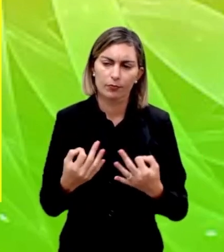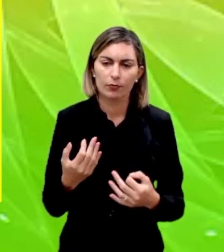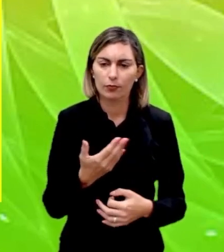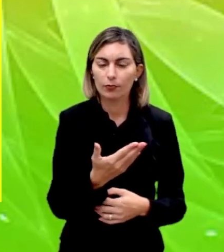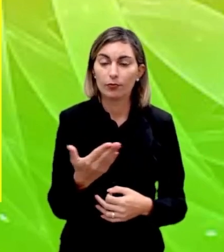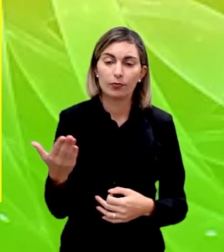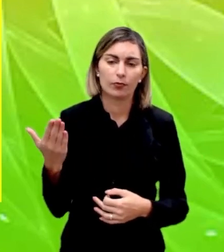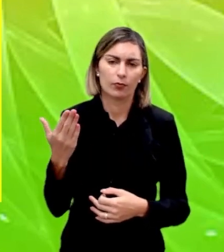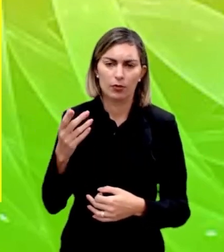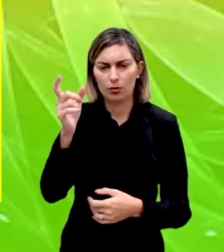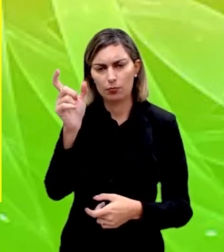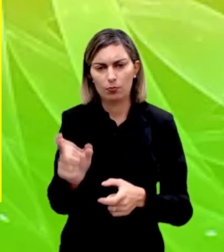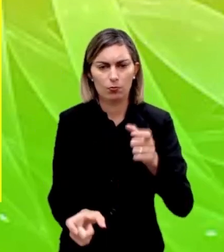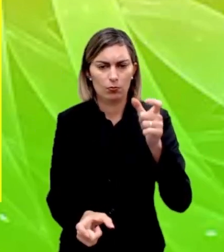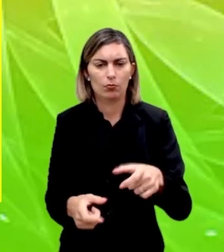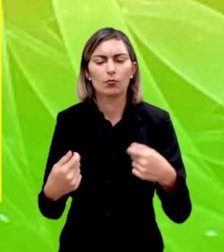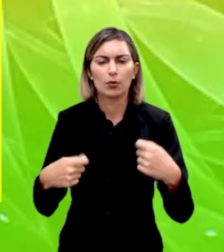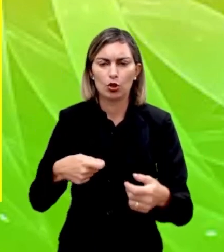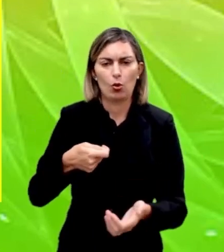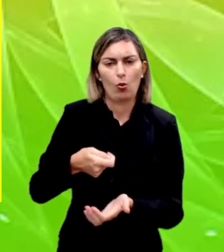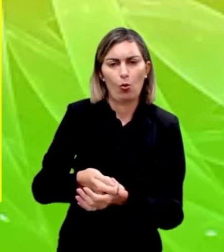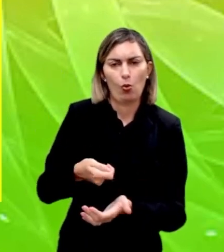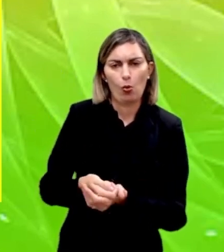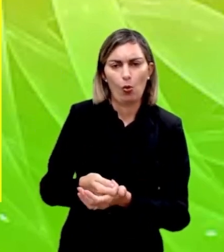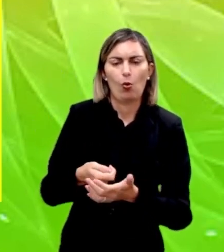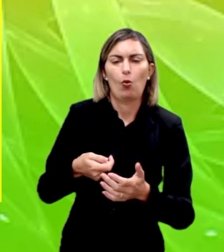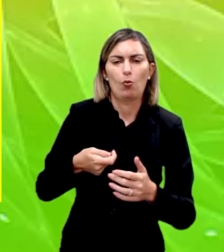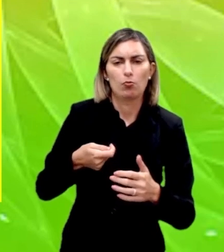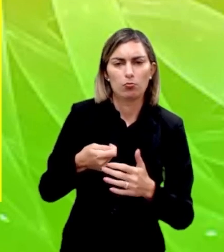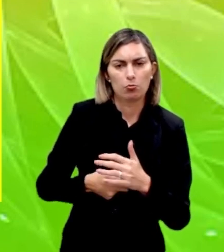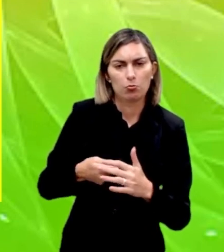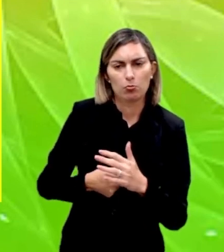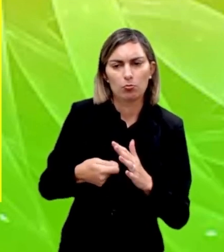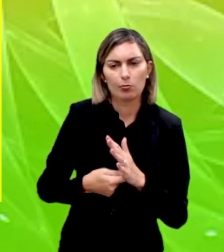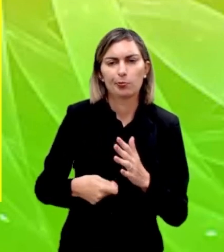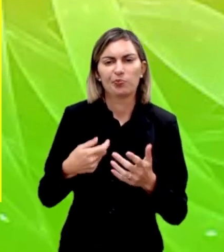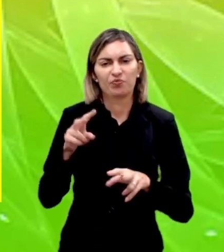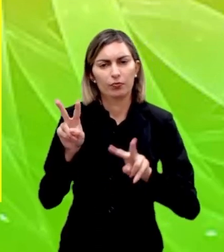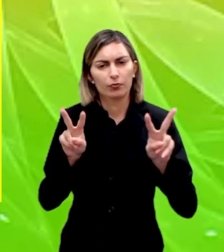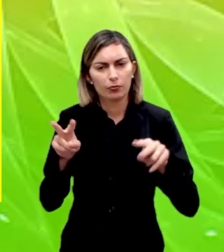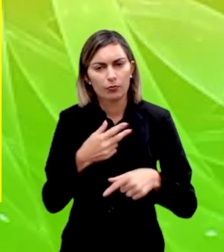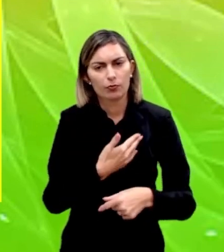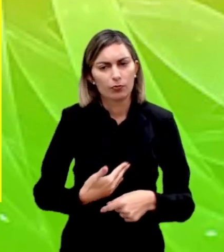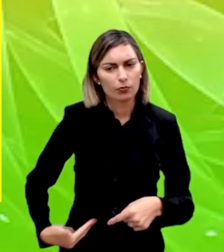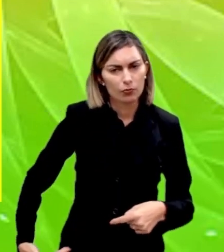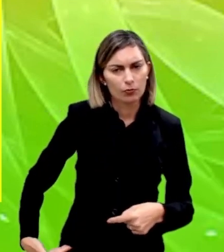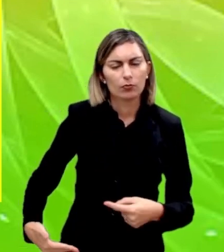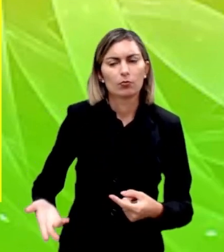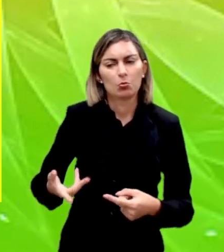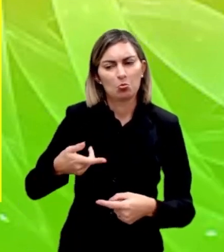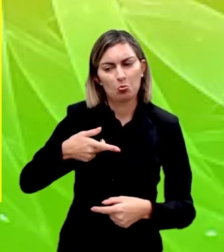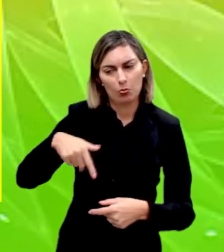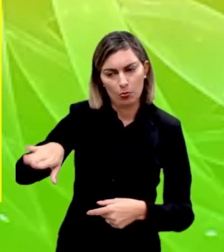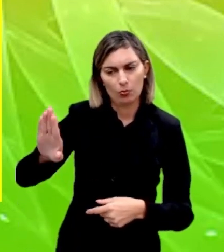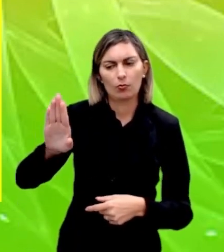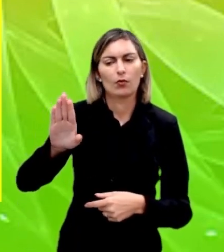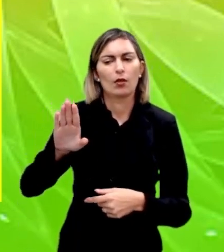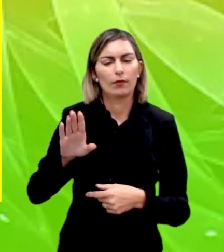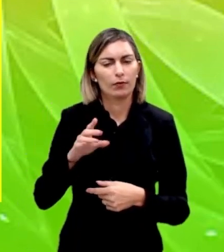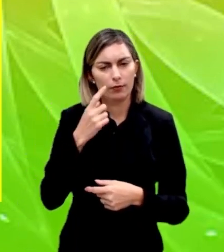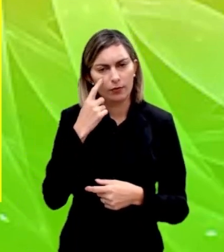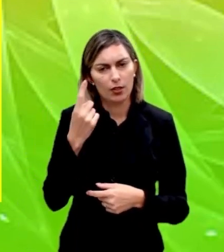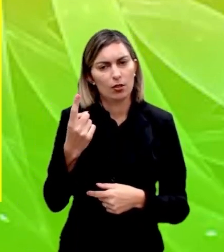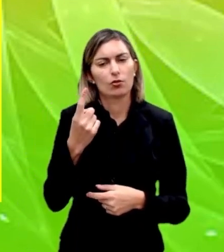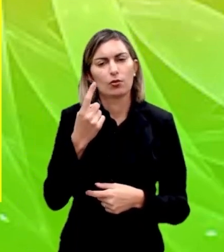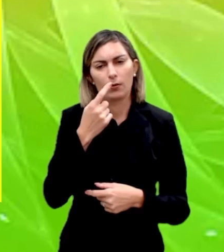como cidadão, tem que cobrar dos políticos, cobrar dos governantes, e ele leve essa situação